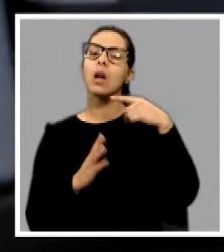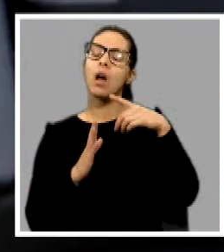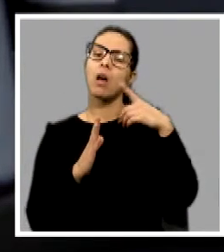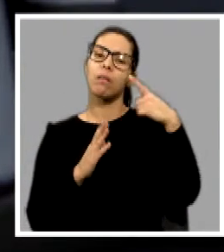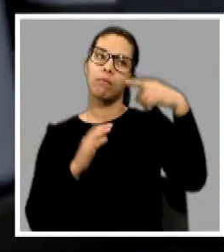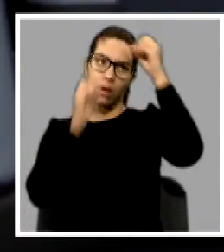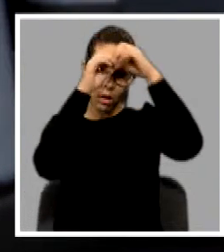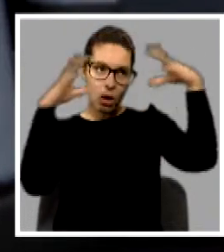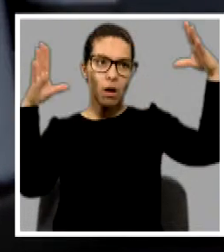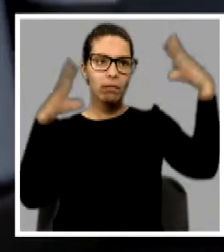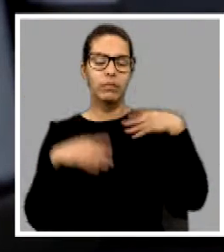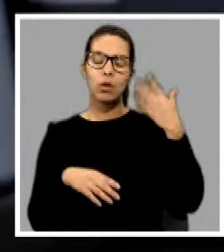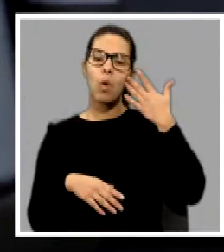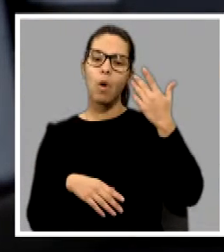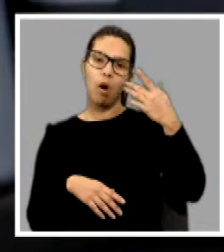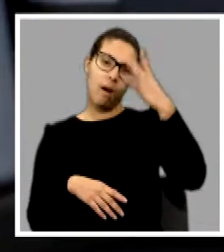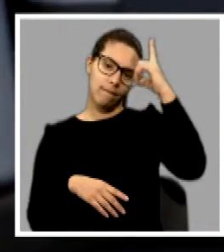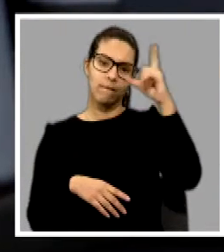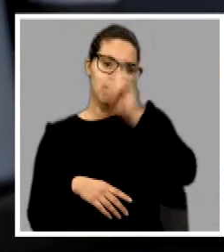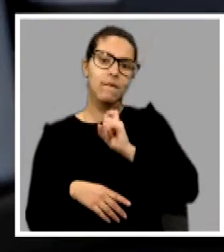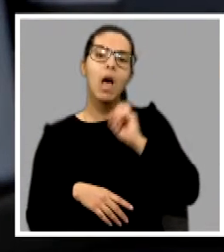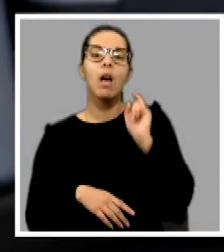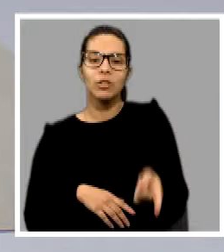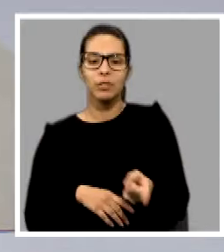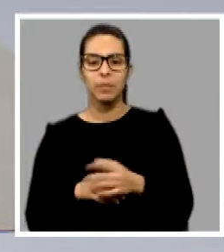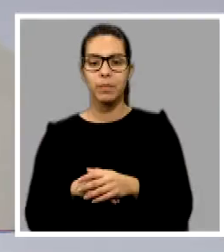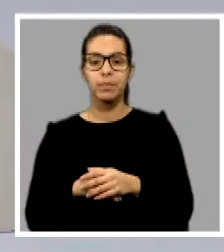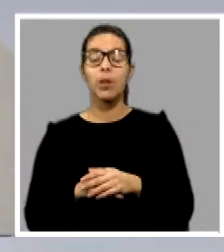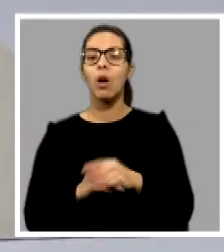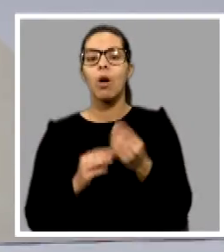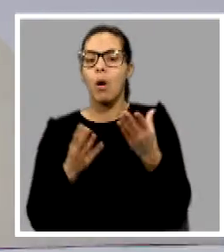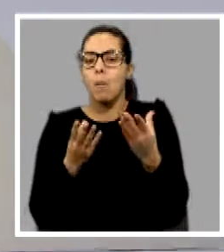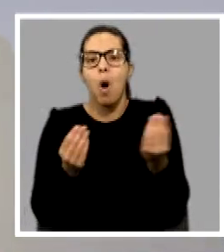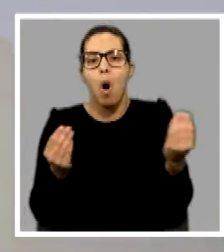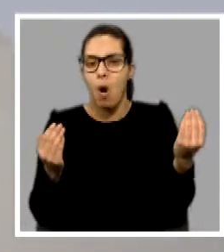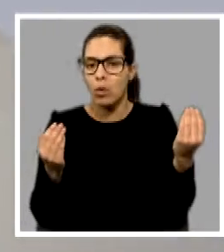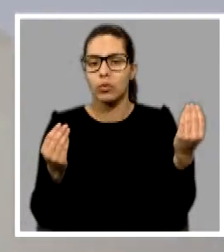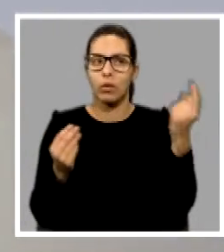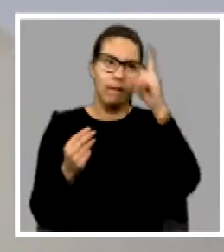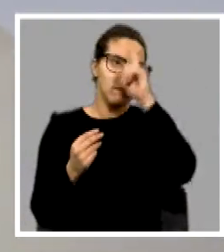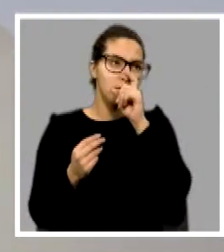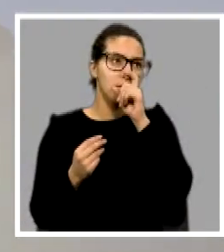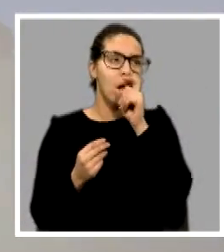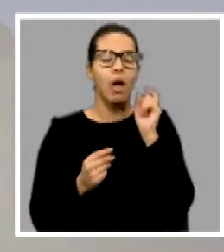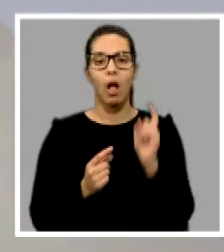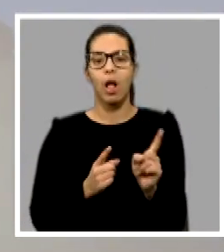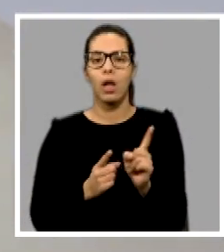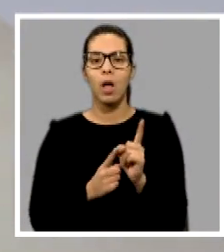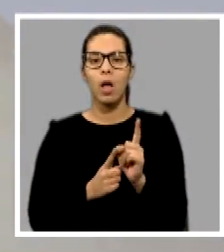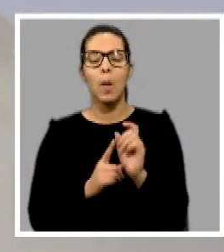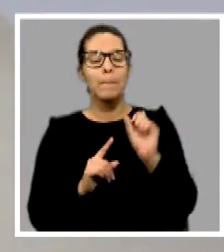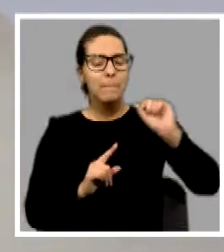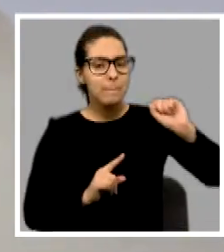fazer. Que imagens é que guarda desse tempo? Que imagens guardo? Olha, guardo, por exemplo, guardo imensas, como imagina, não é? Mas